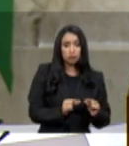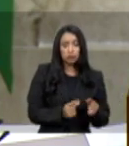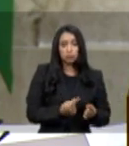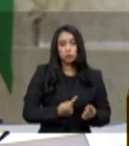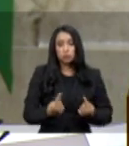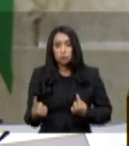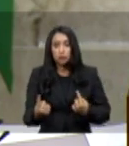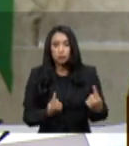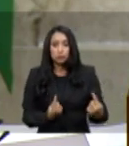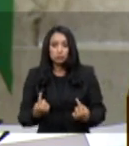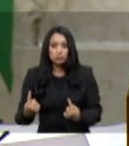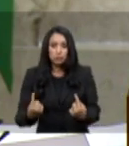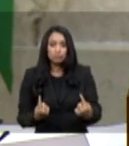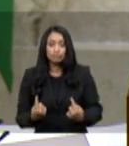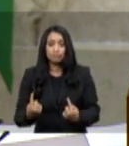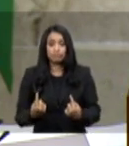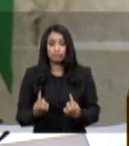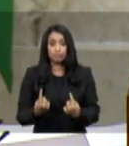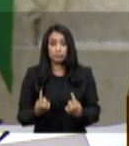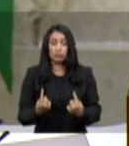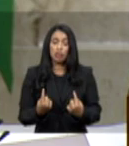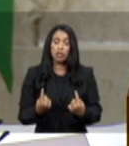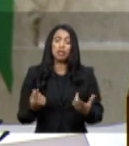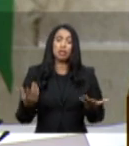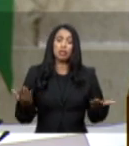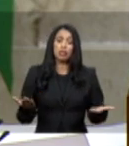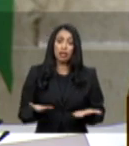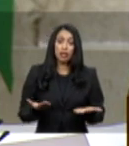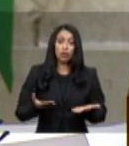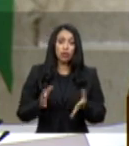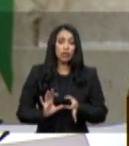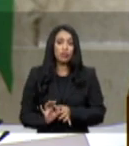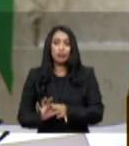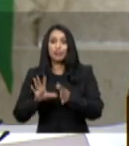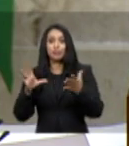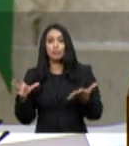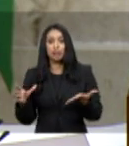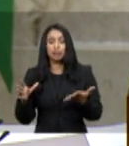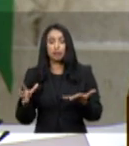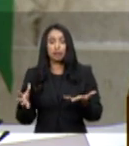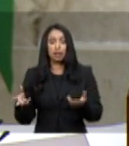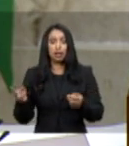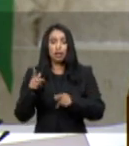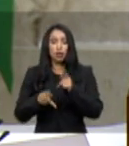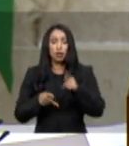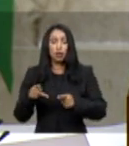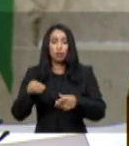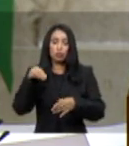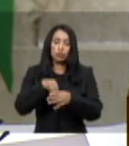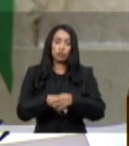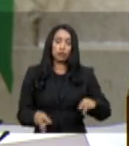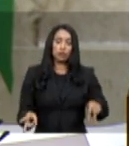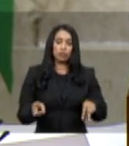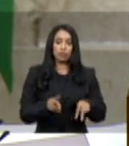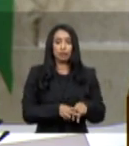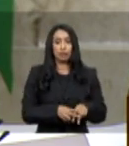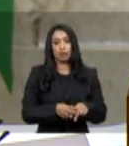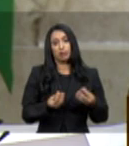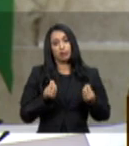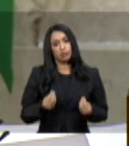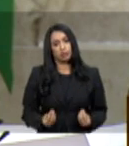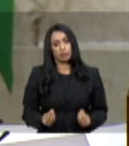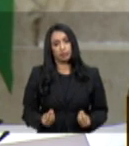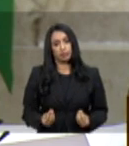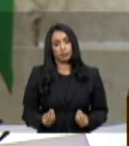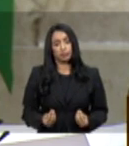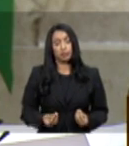circulação que além disso de corra a libertação da população nos cárceres